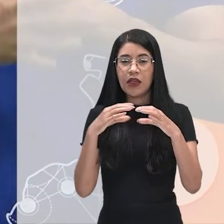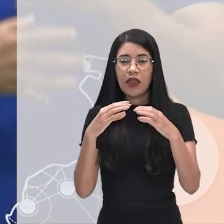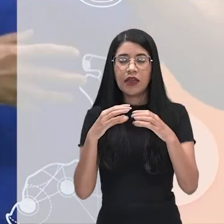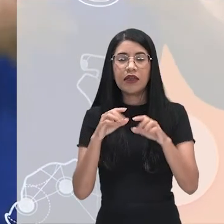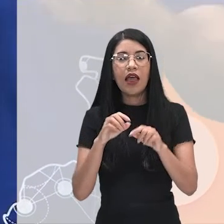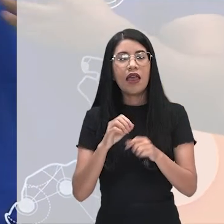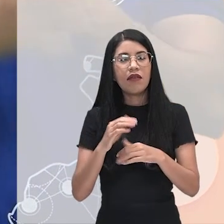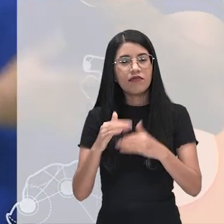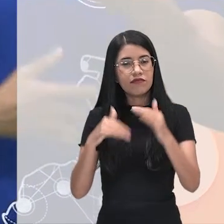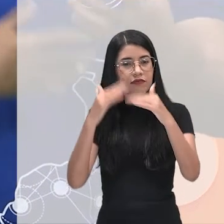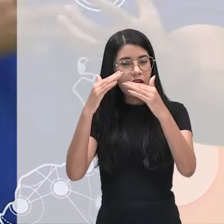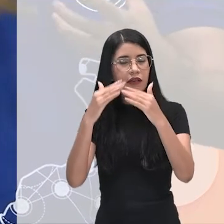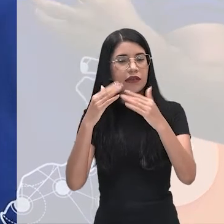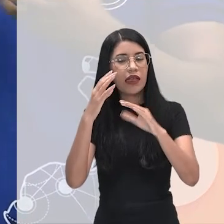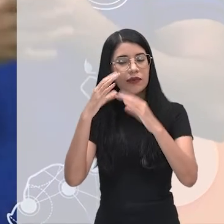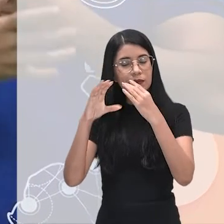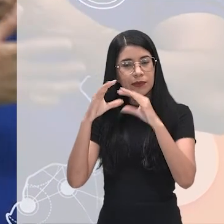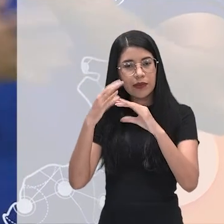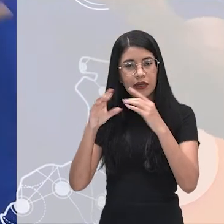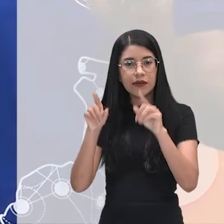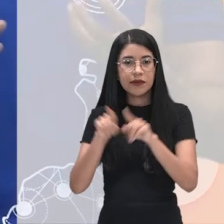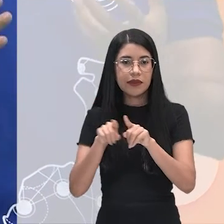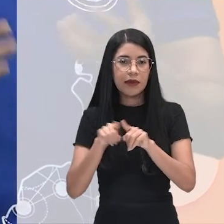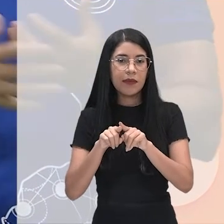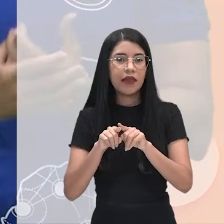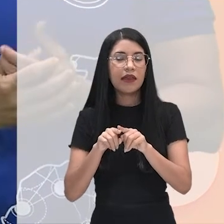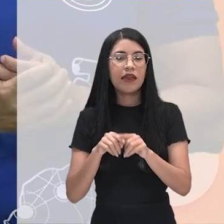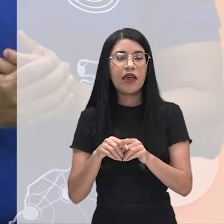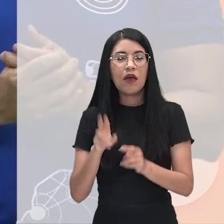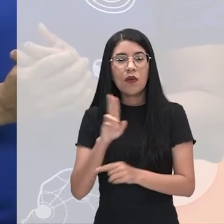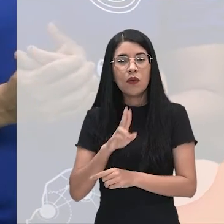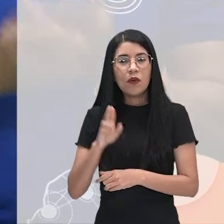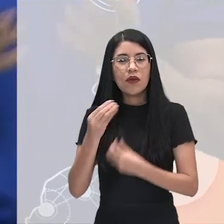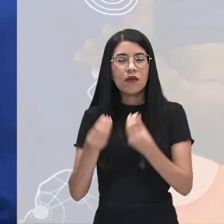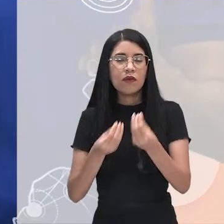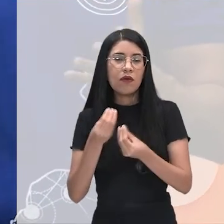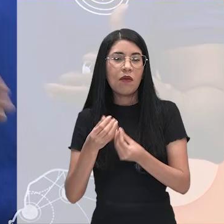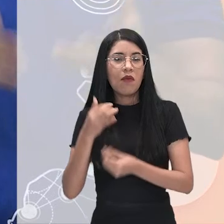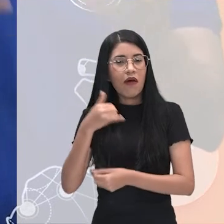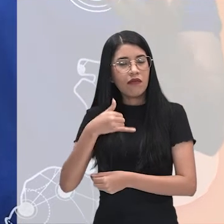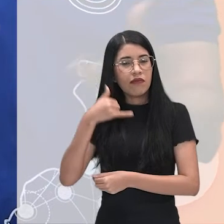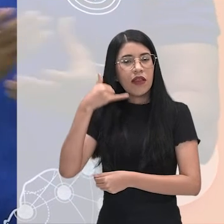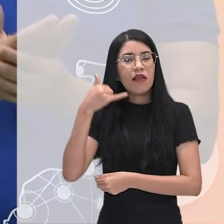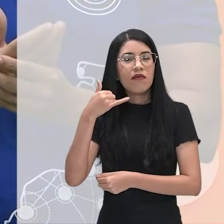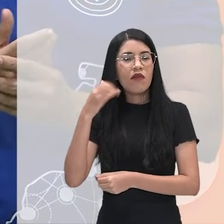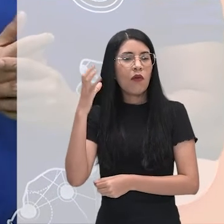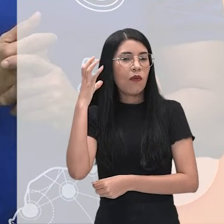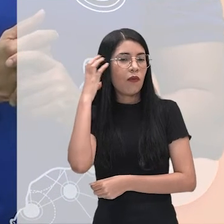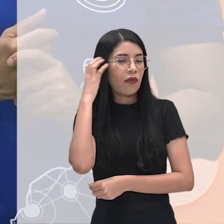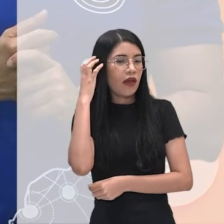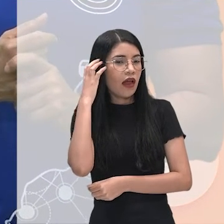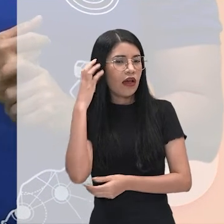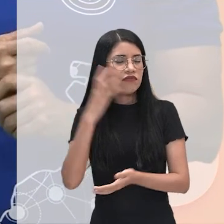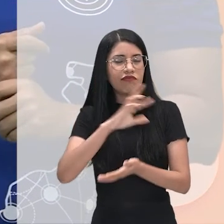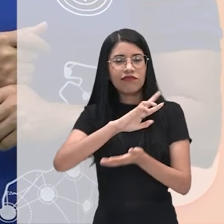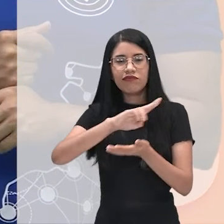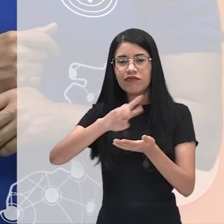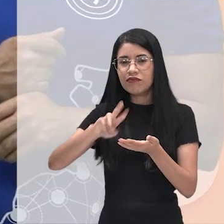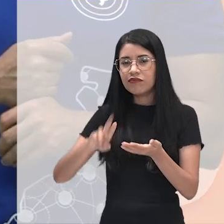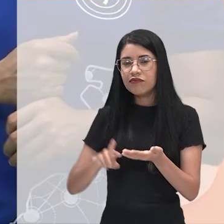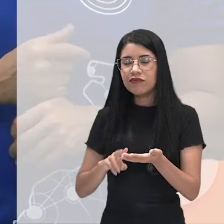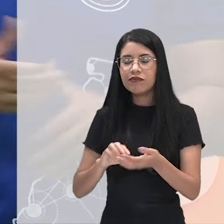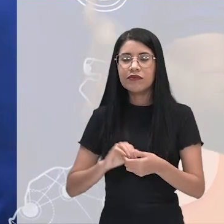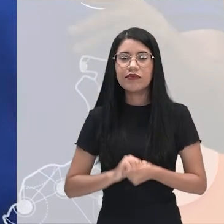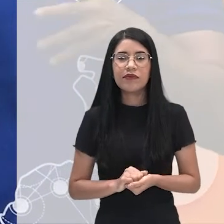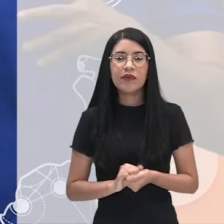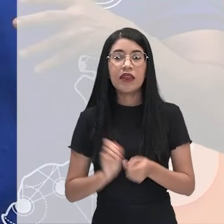moderno, né? E a gente vai tendo a possibilidade de acompanhar tudo em tempo real, como a gente faz hoje utilizando, por exemplo, os nossos aparelhos de